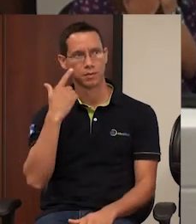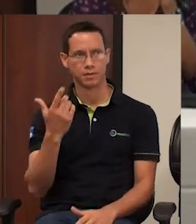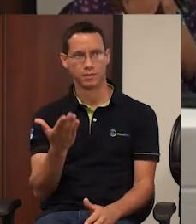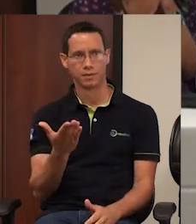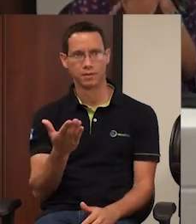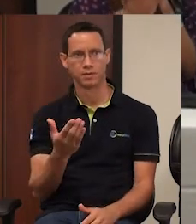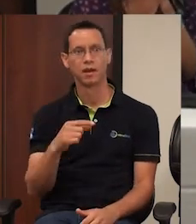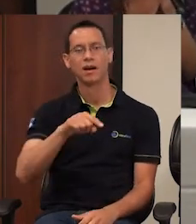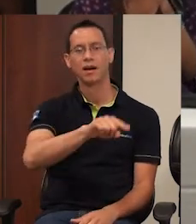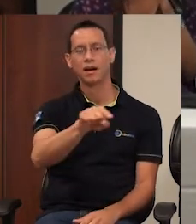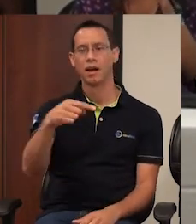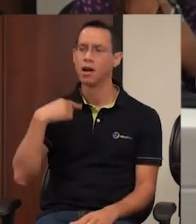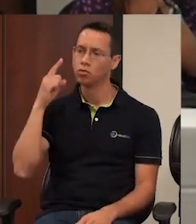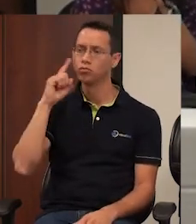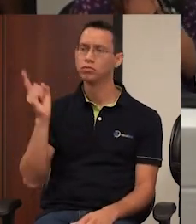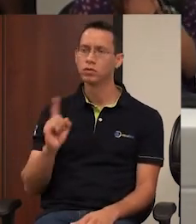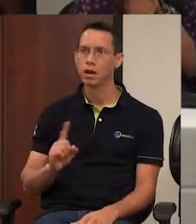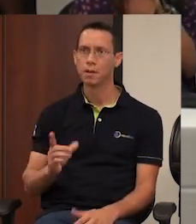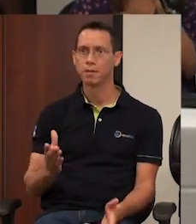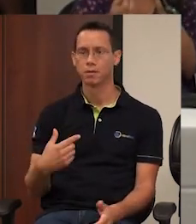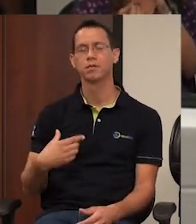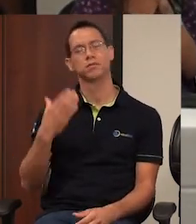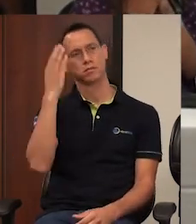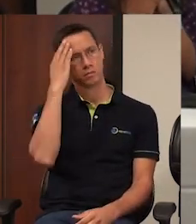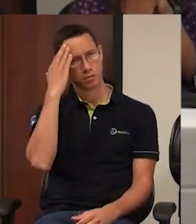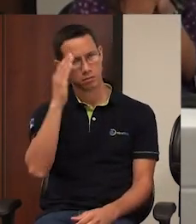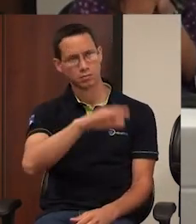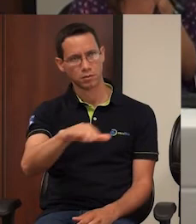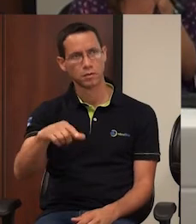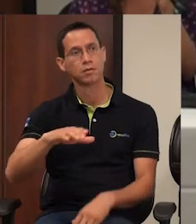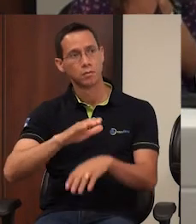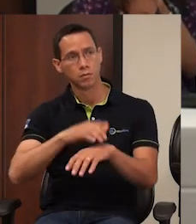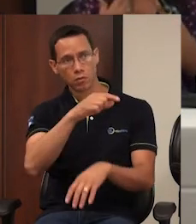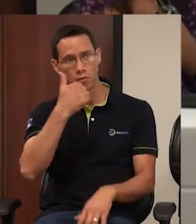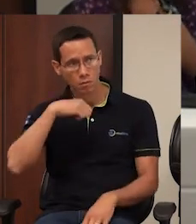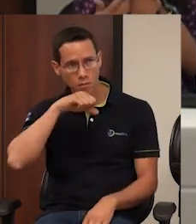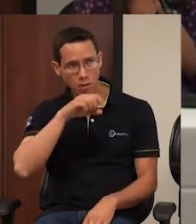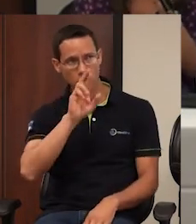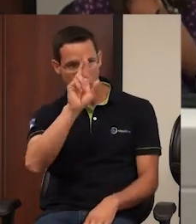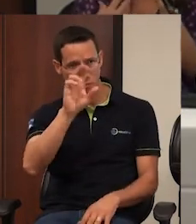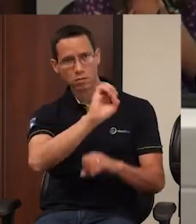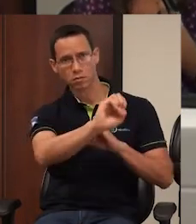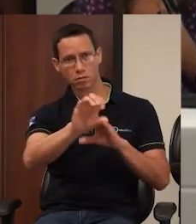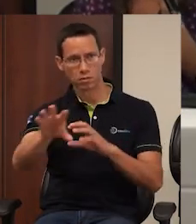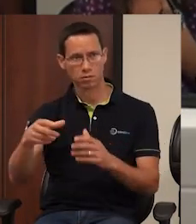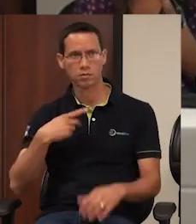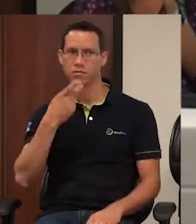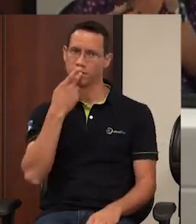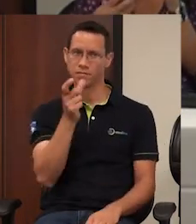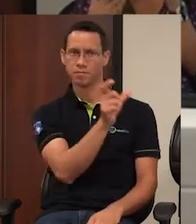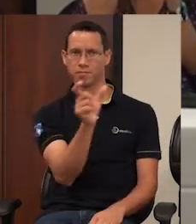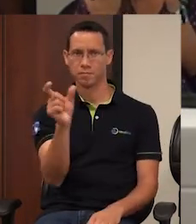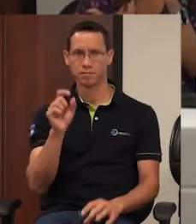eles não sabem o que é isso. Eu falei: eu sei que eles não sabem, eles são pequenos, mas cabe a você ensinar. Claro, falei com outras palavras,